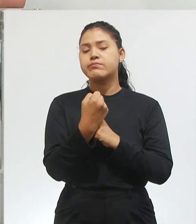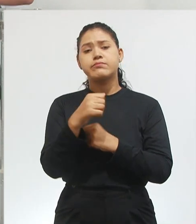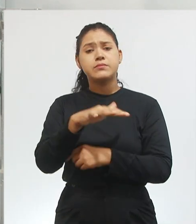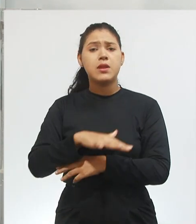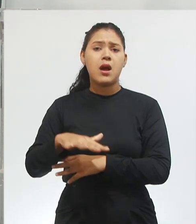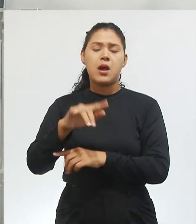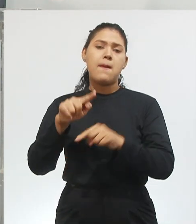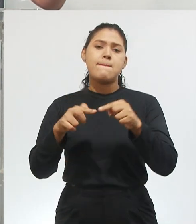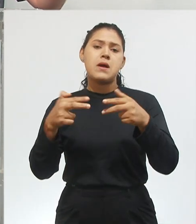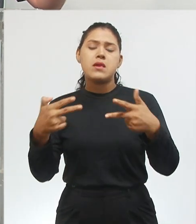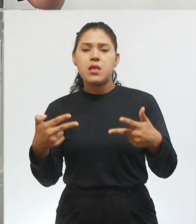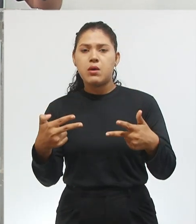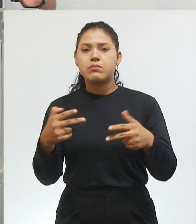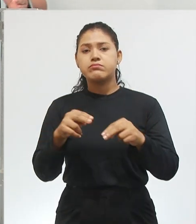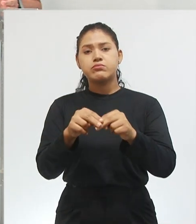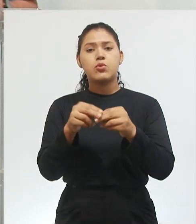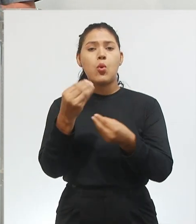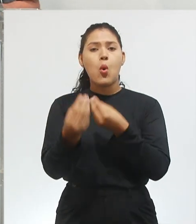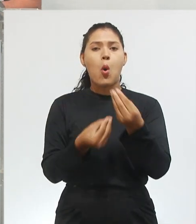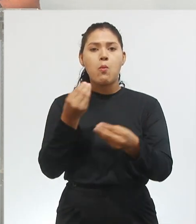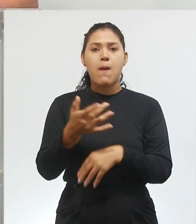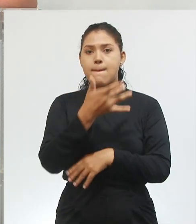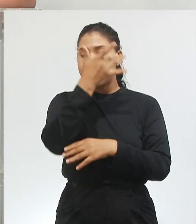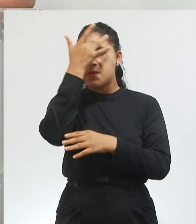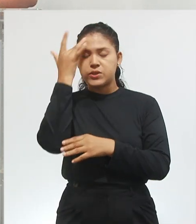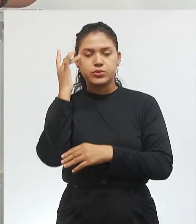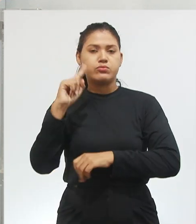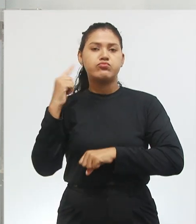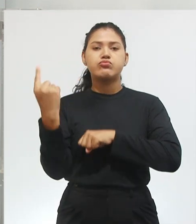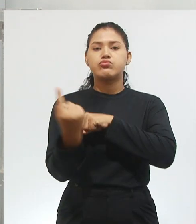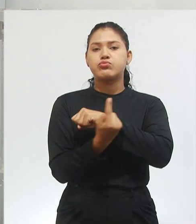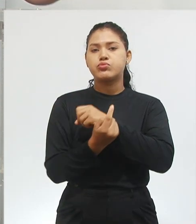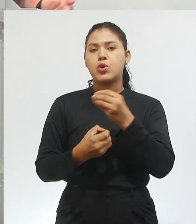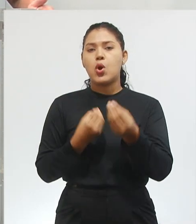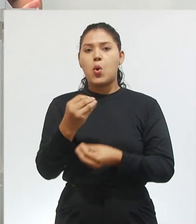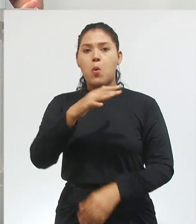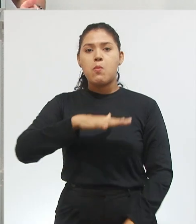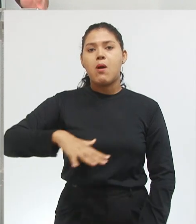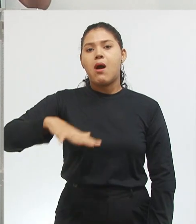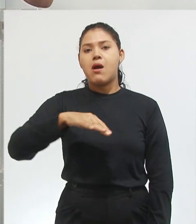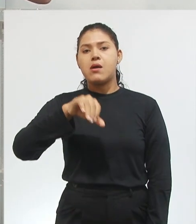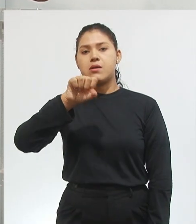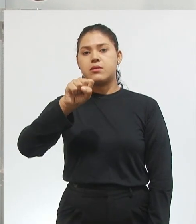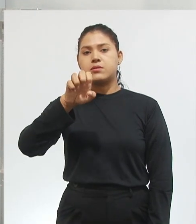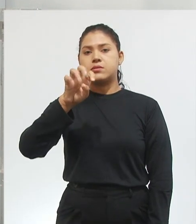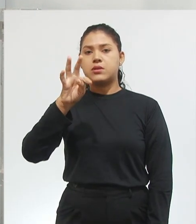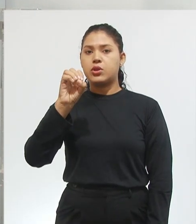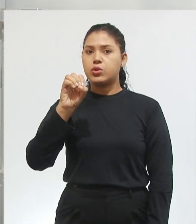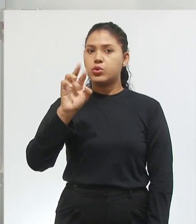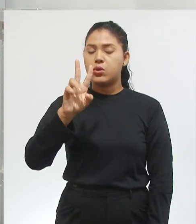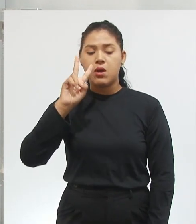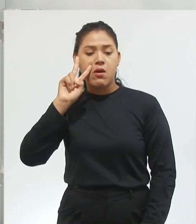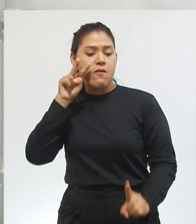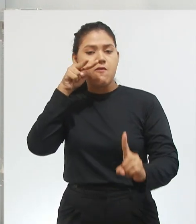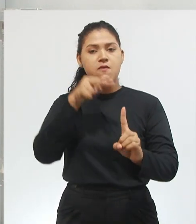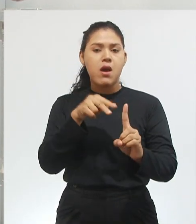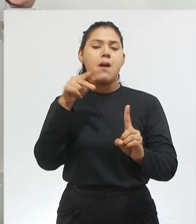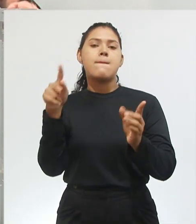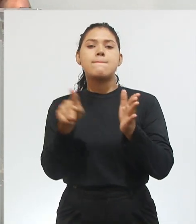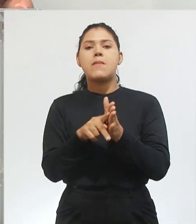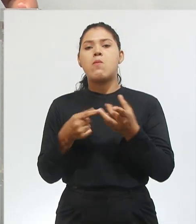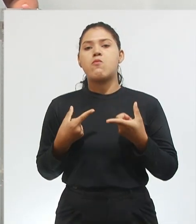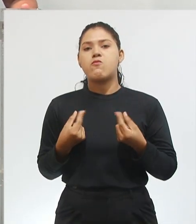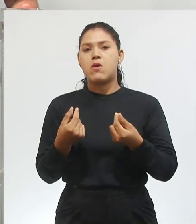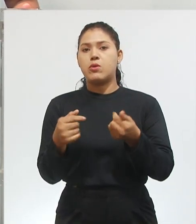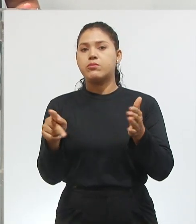como os consumidores como o setor como o mercado a nível Mundial consegue atribuir valor